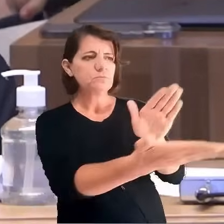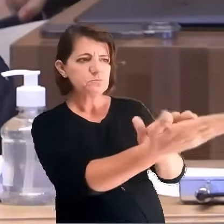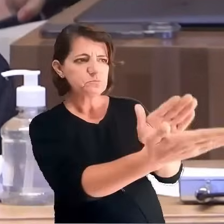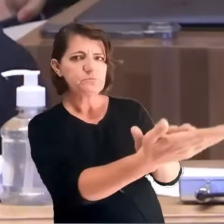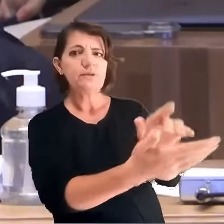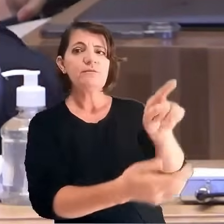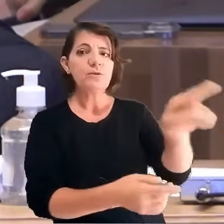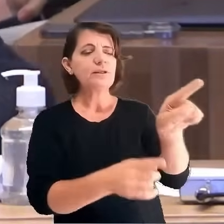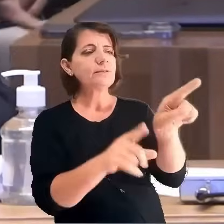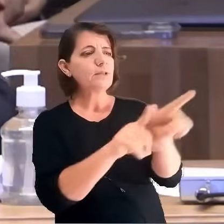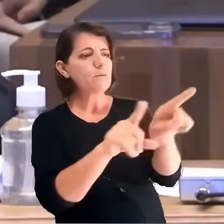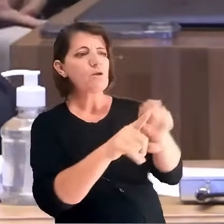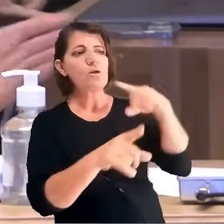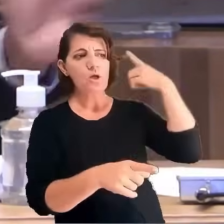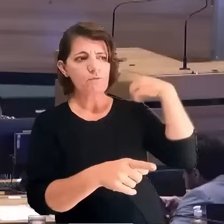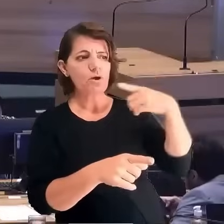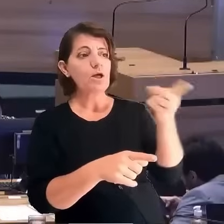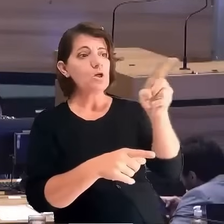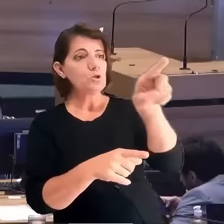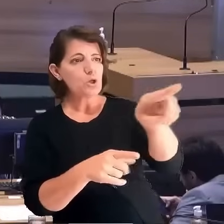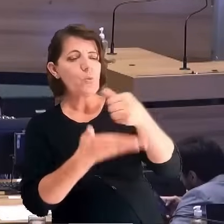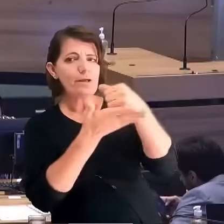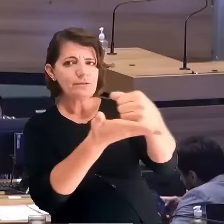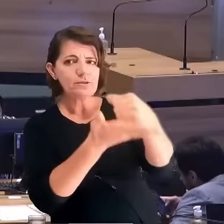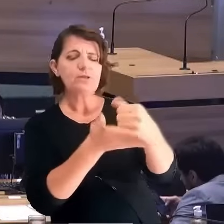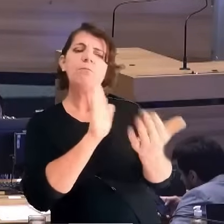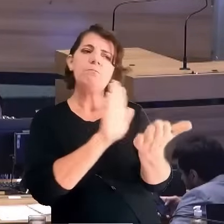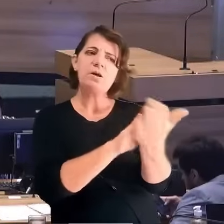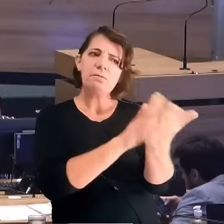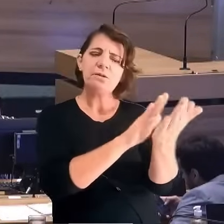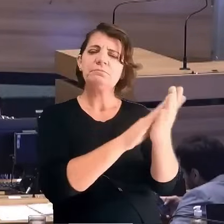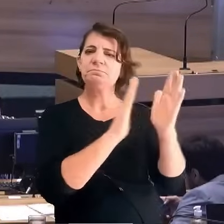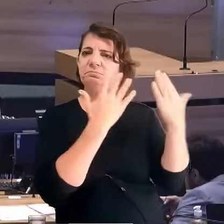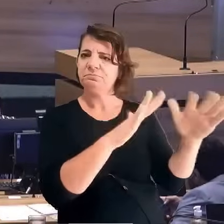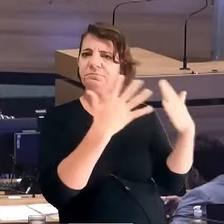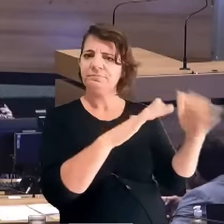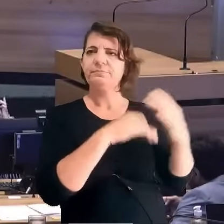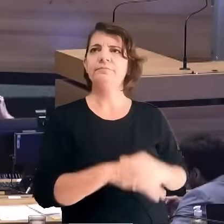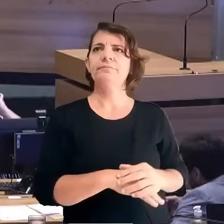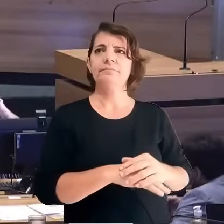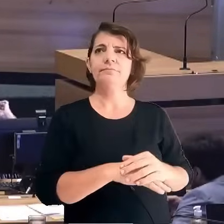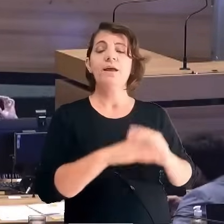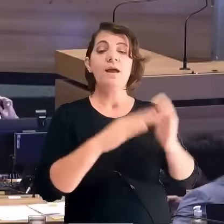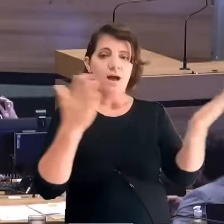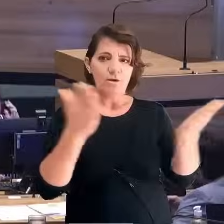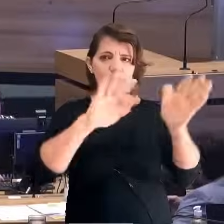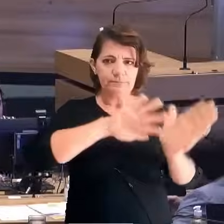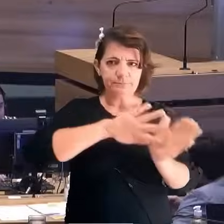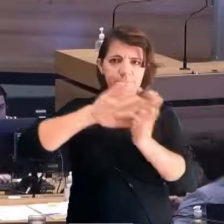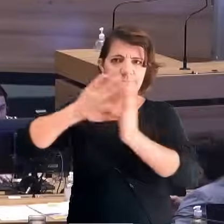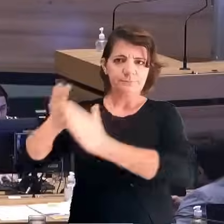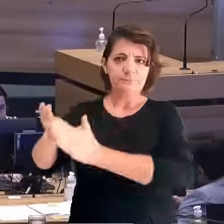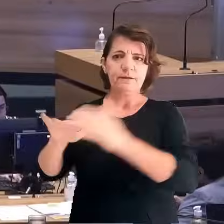estão de parabéns eu quero conhecer isso está com a palavra Deputado Iolando para formular as suas